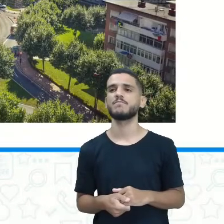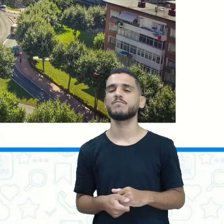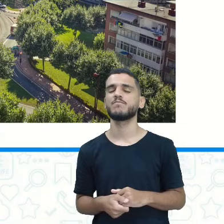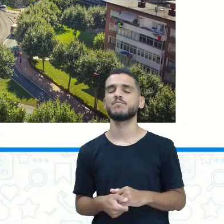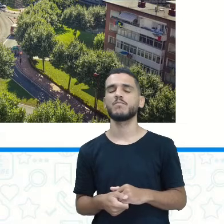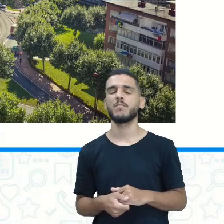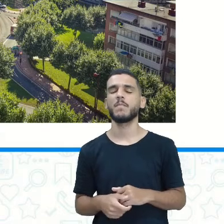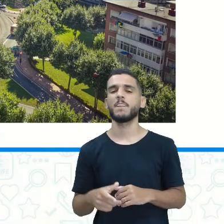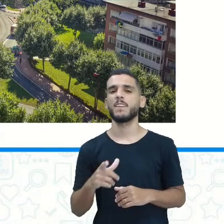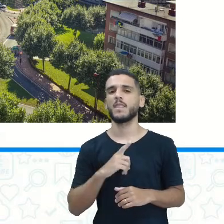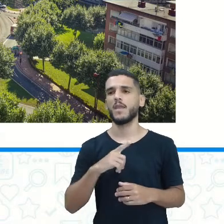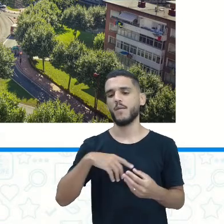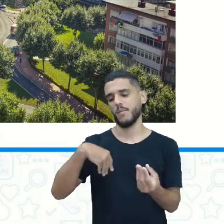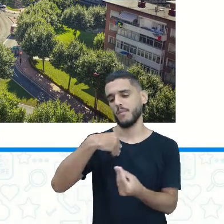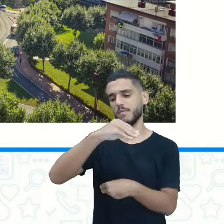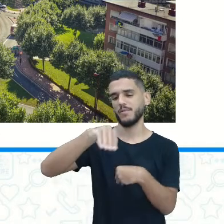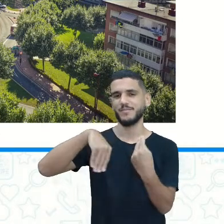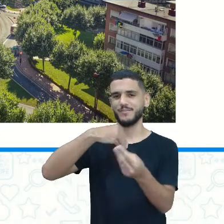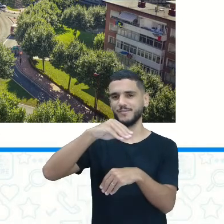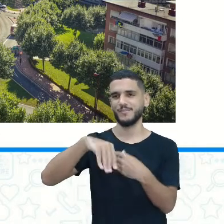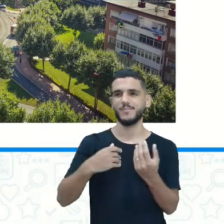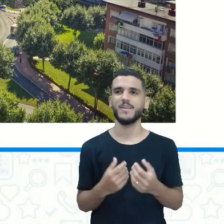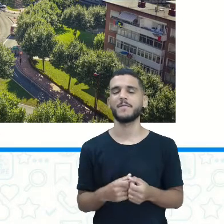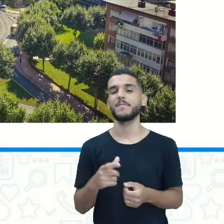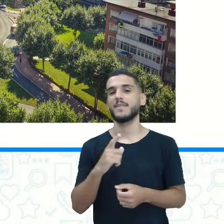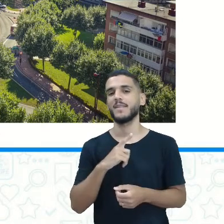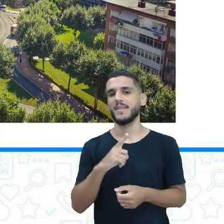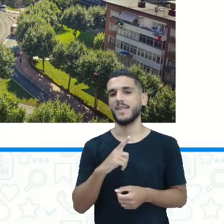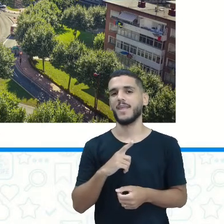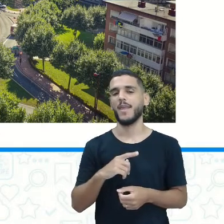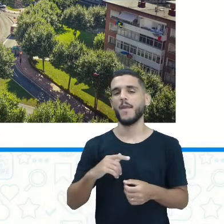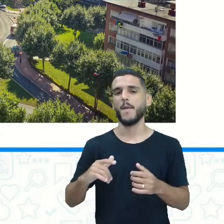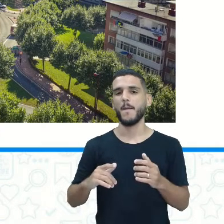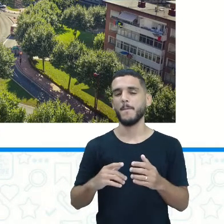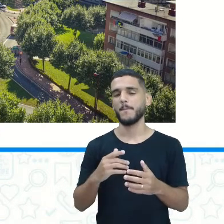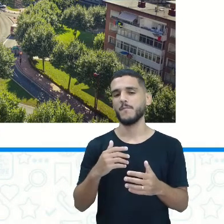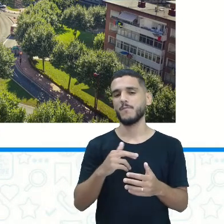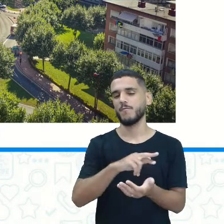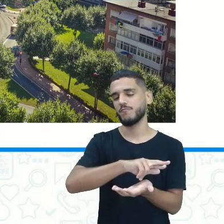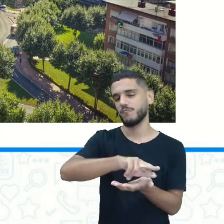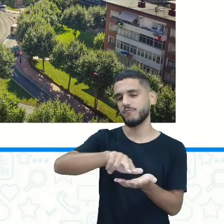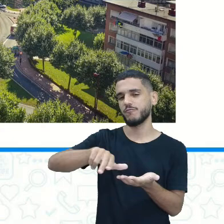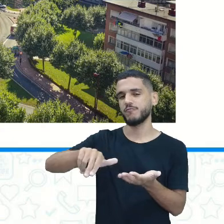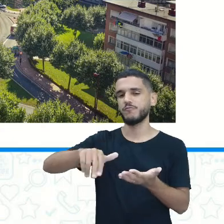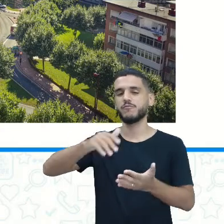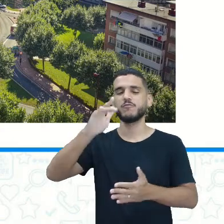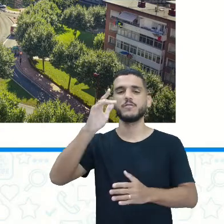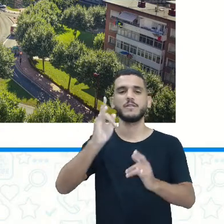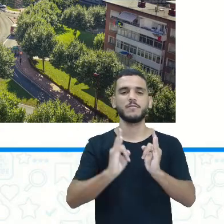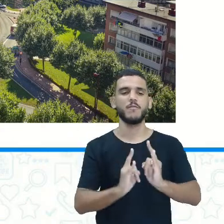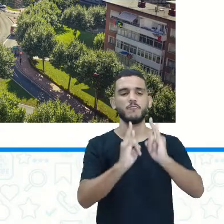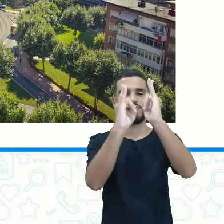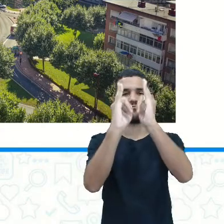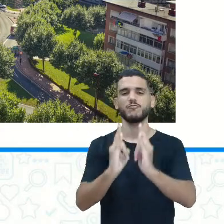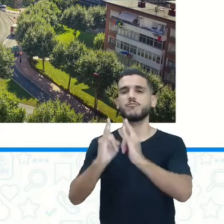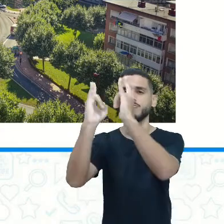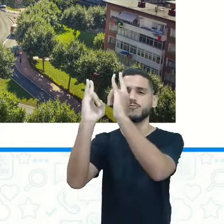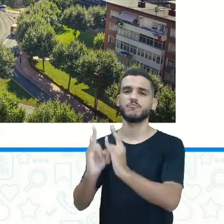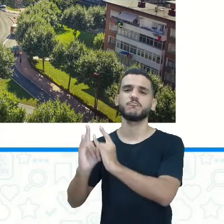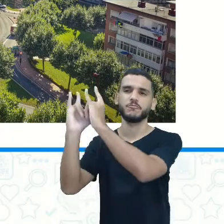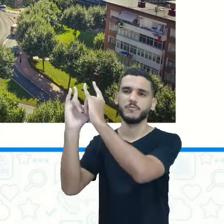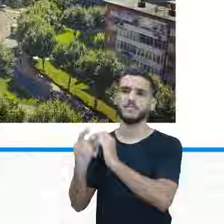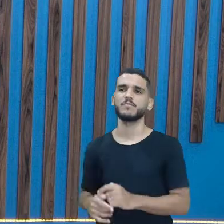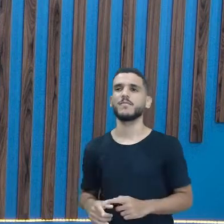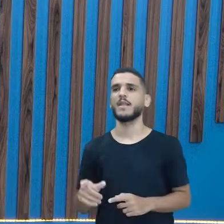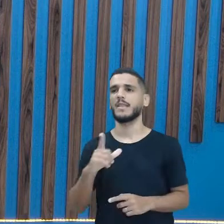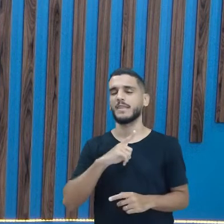nós temos uma mistura, né? Olha, nós temos muitos prédios, nós também temos algumas árvores, tem algum verde, tem umas